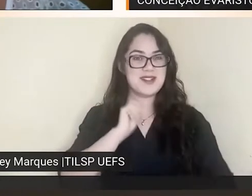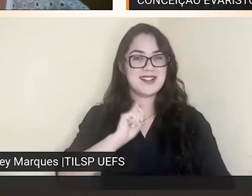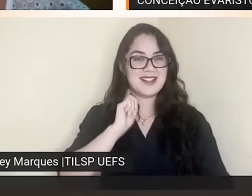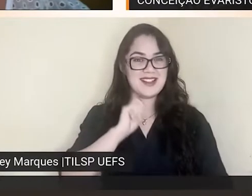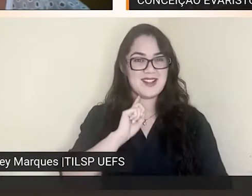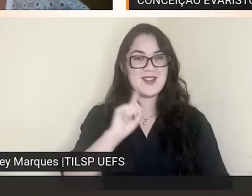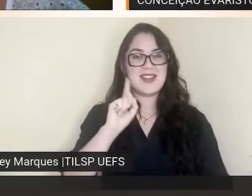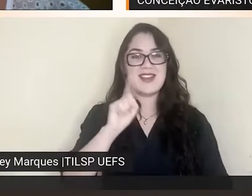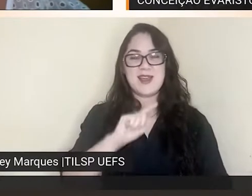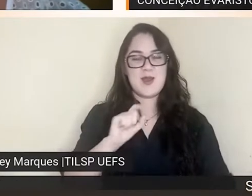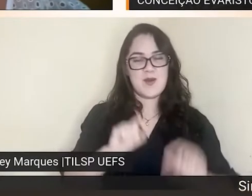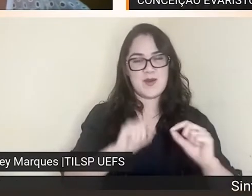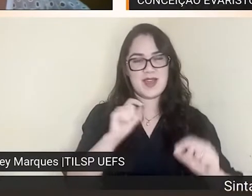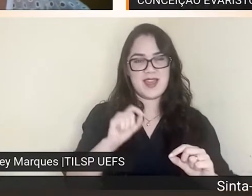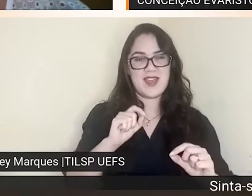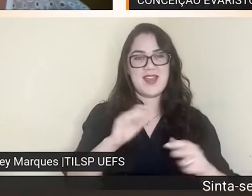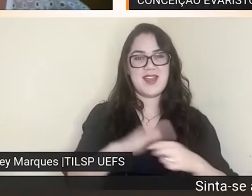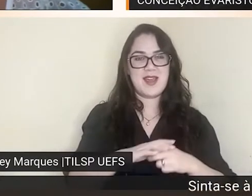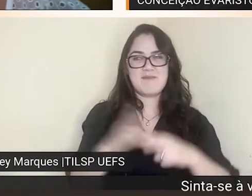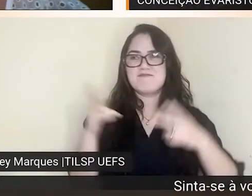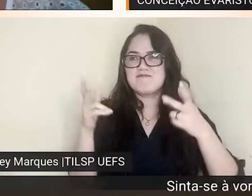vida, assuntando ao redor.